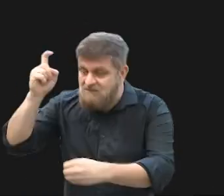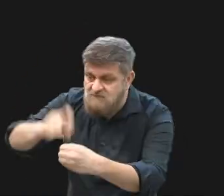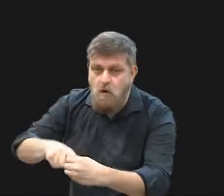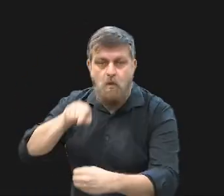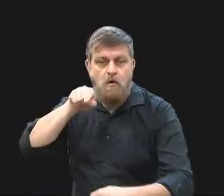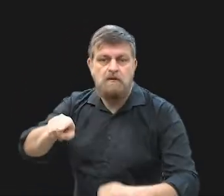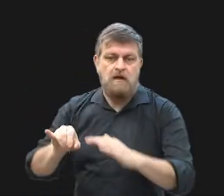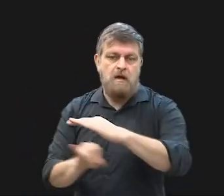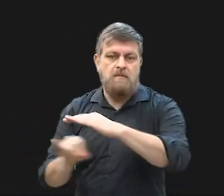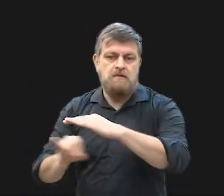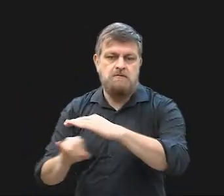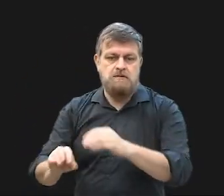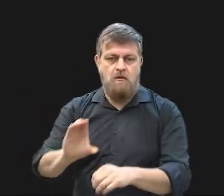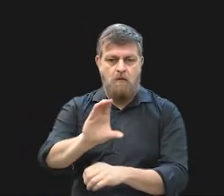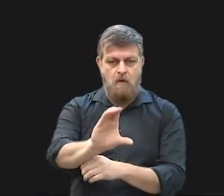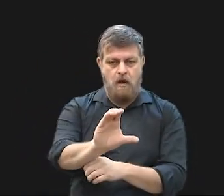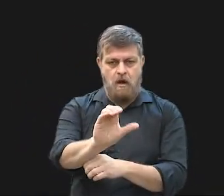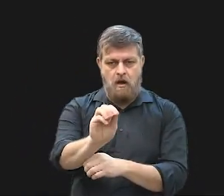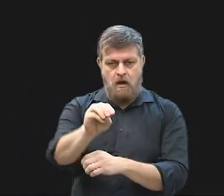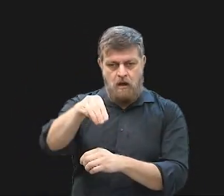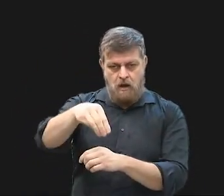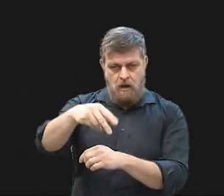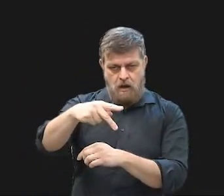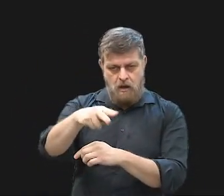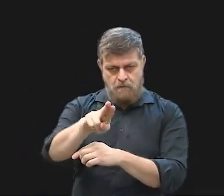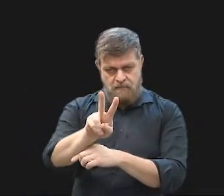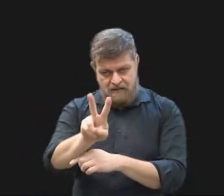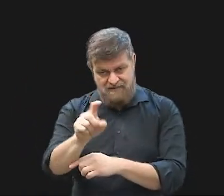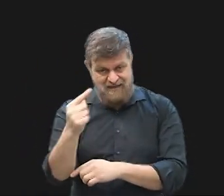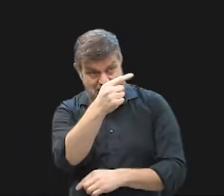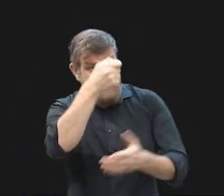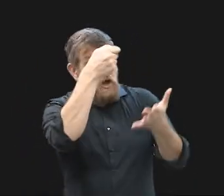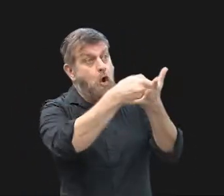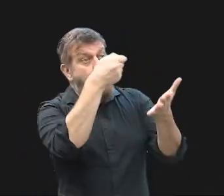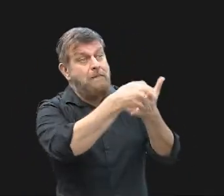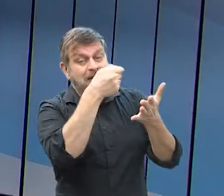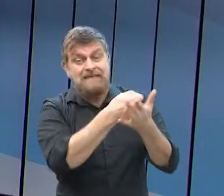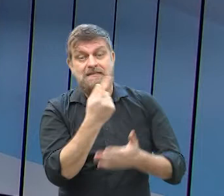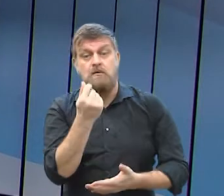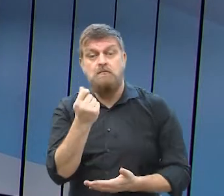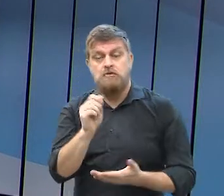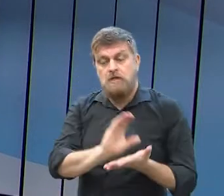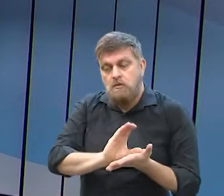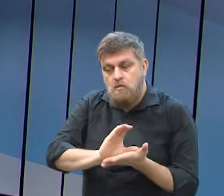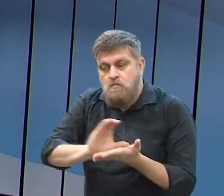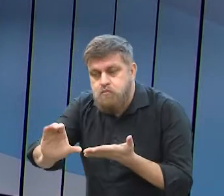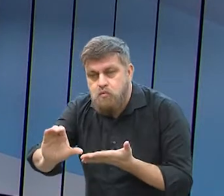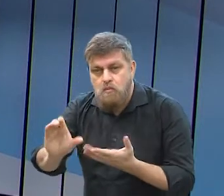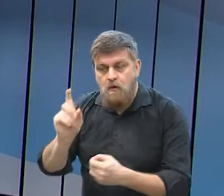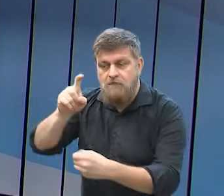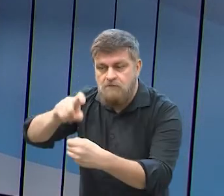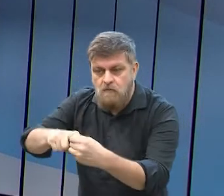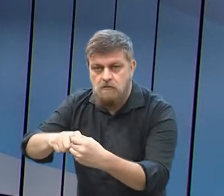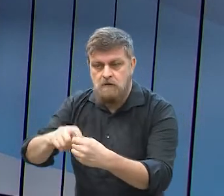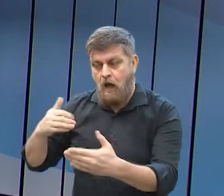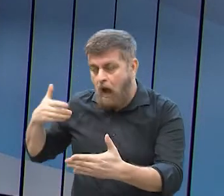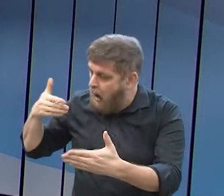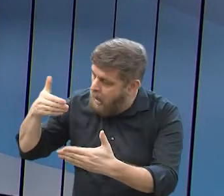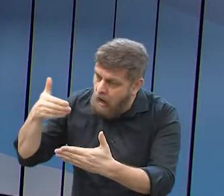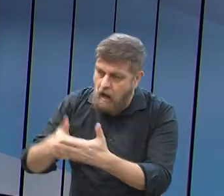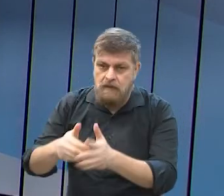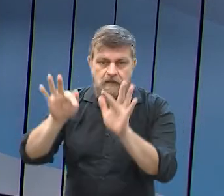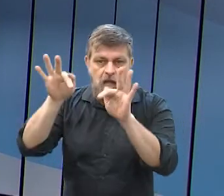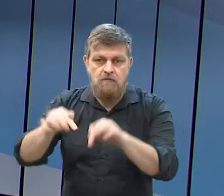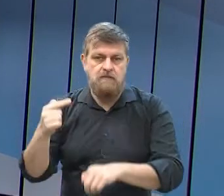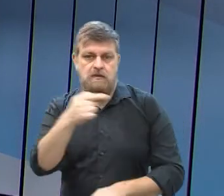esse dinheiro, já que ele pegou, a obrigação é devolver esse dinheiro até o final do